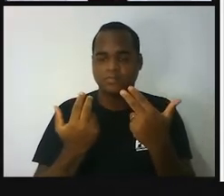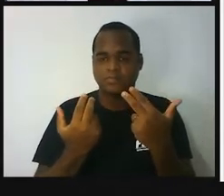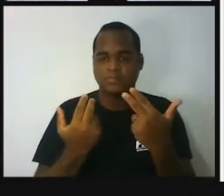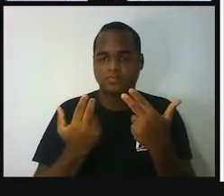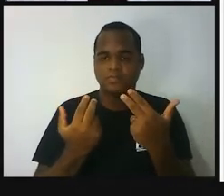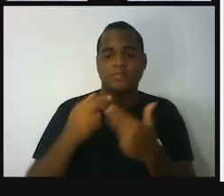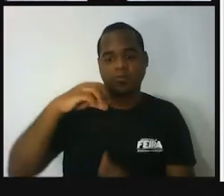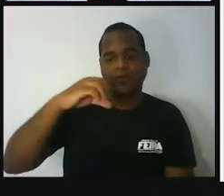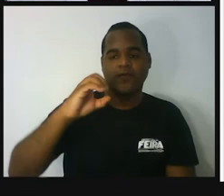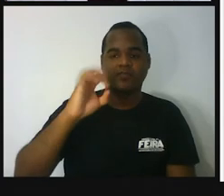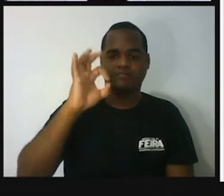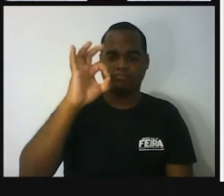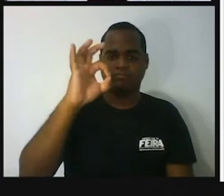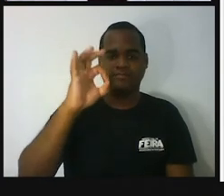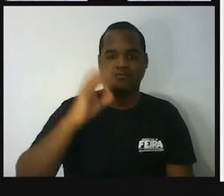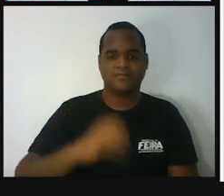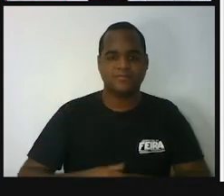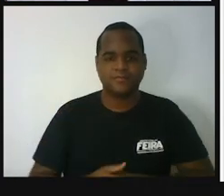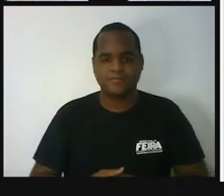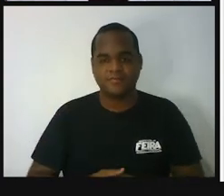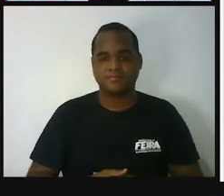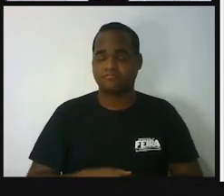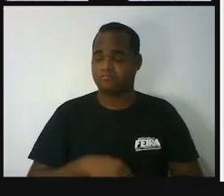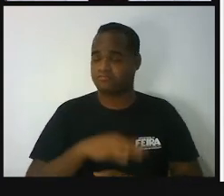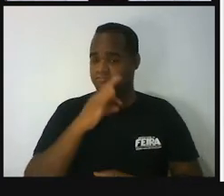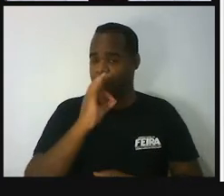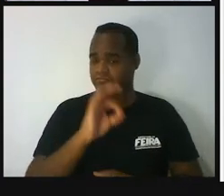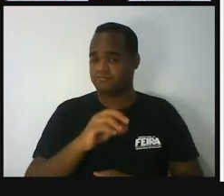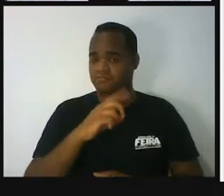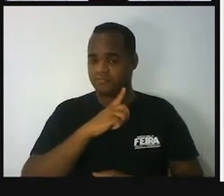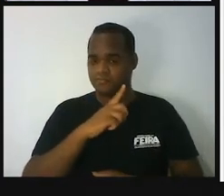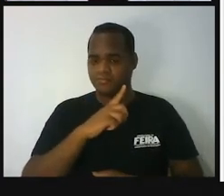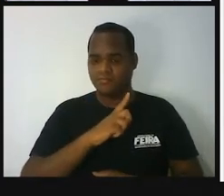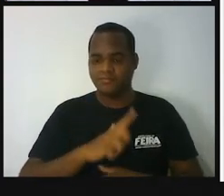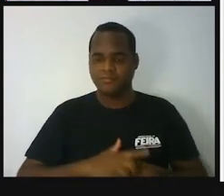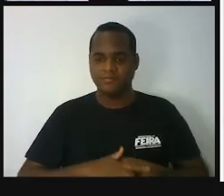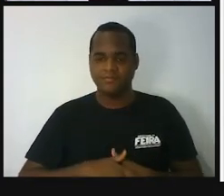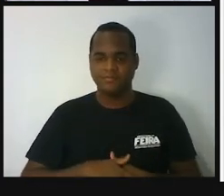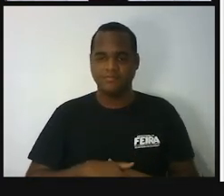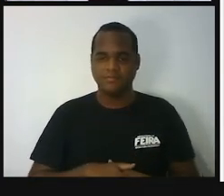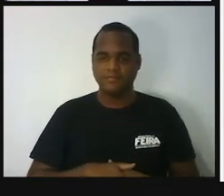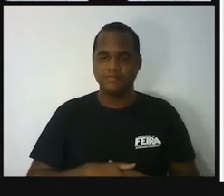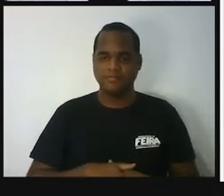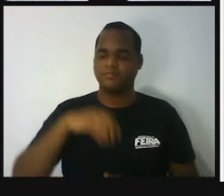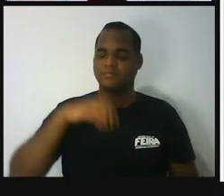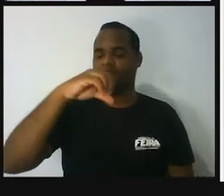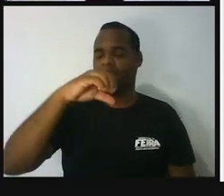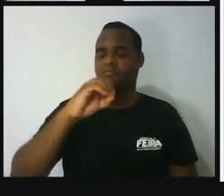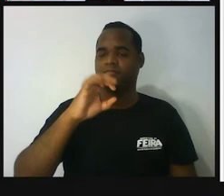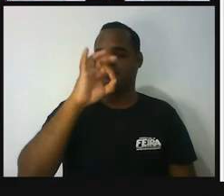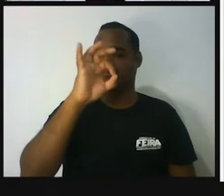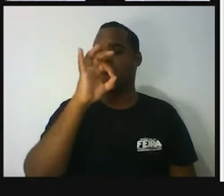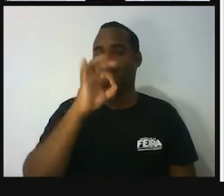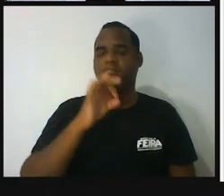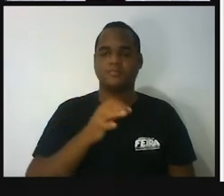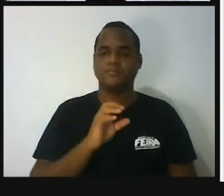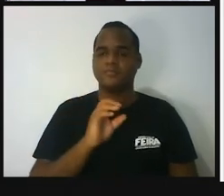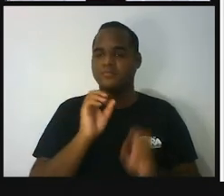de 90 graus. Será que é? Ó, 90 graus. Que bacana,